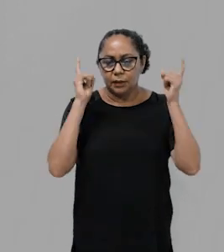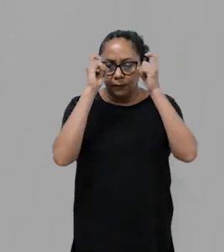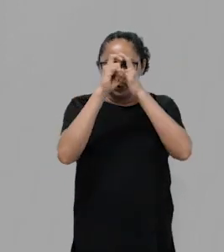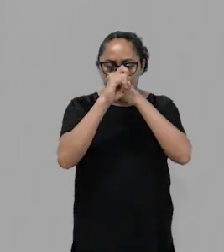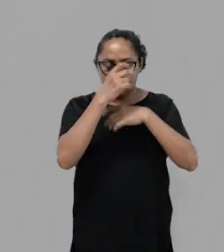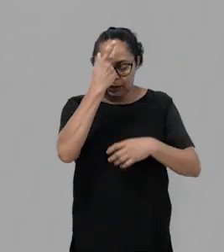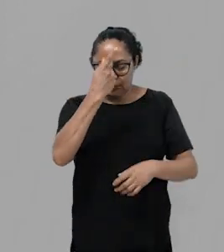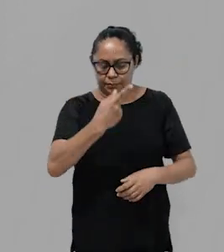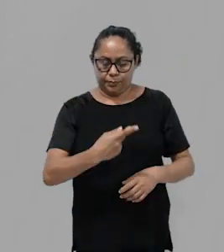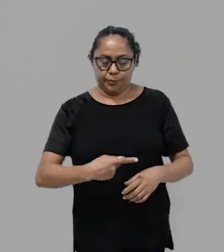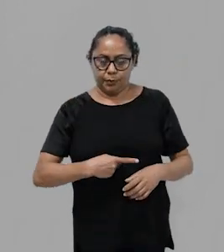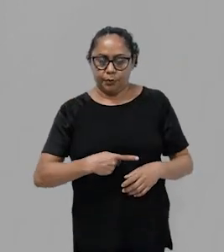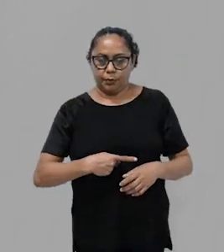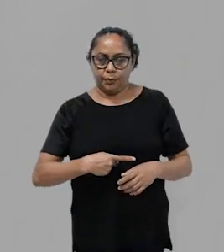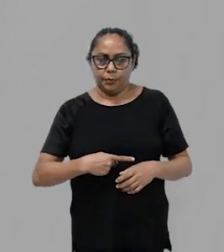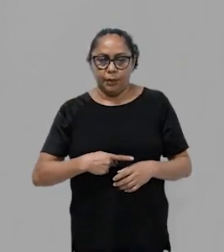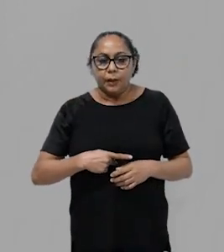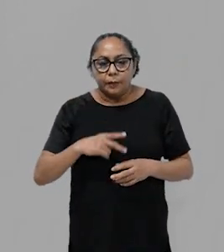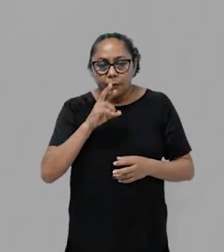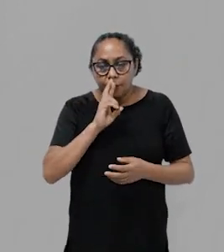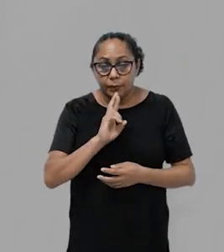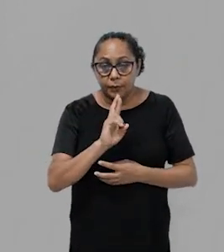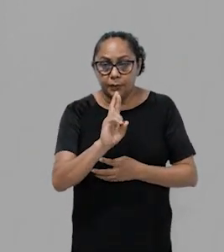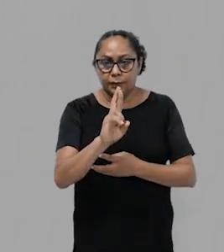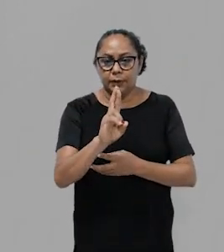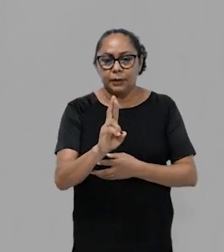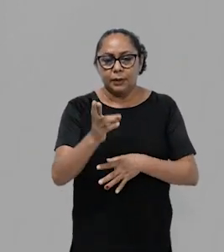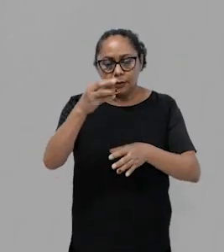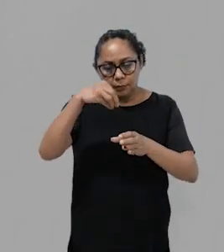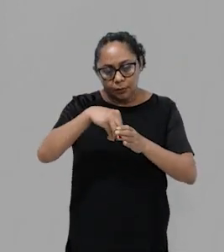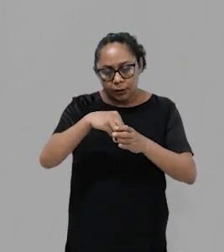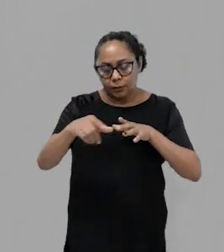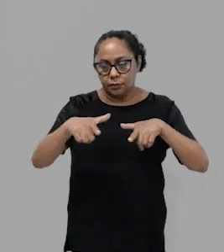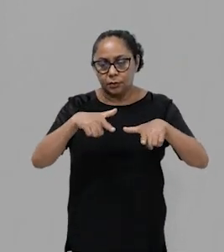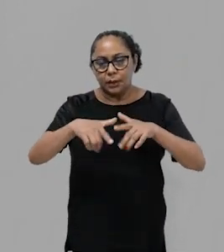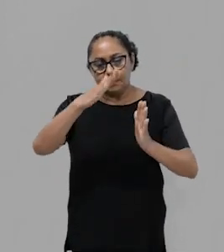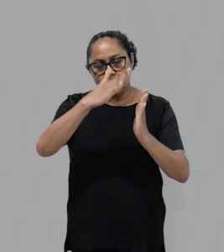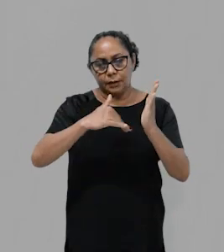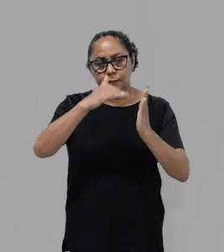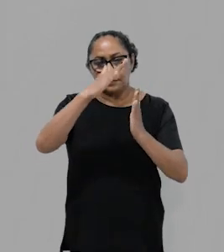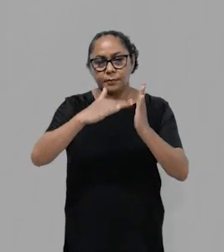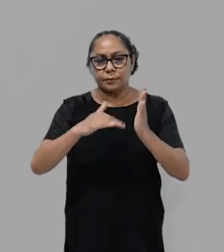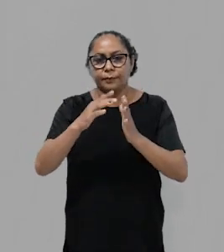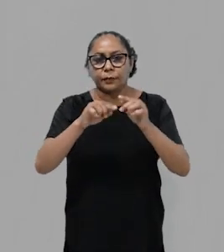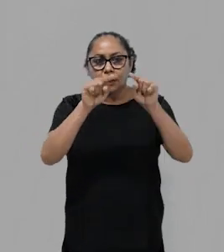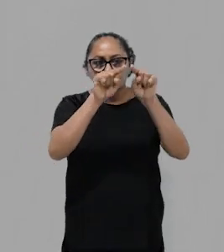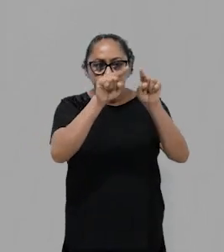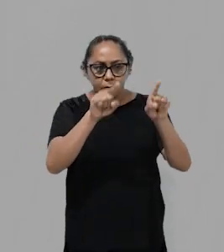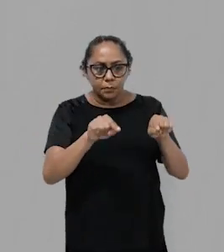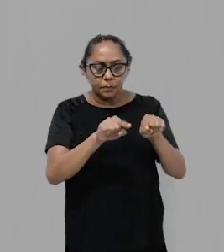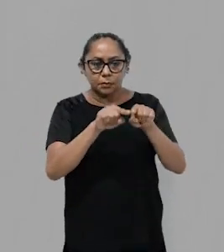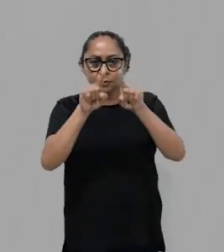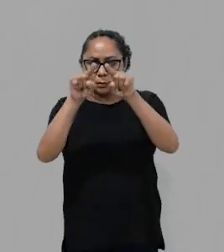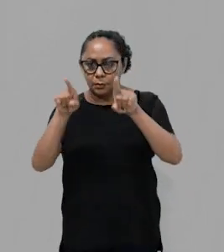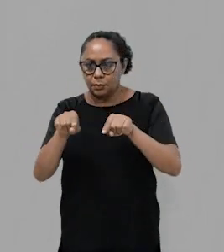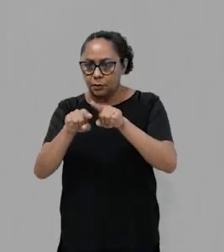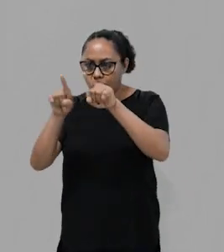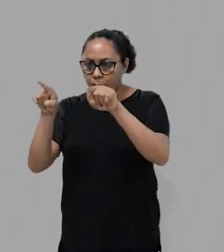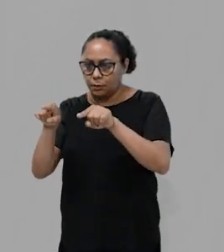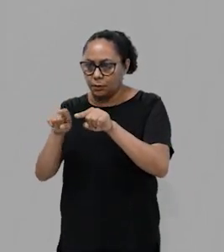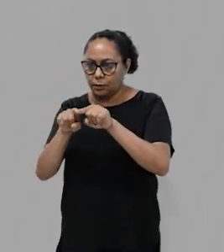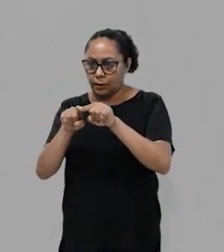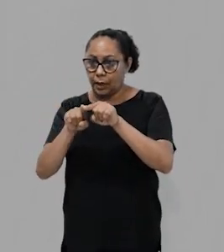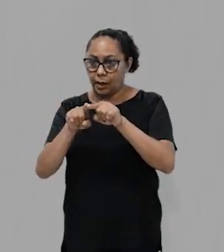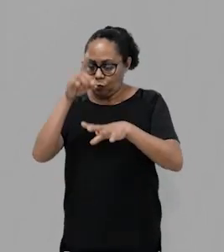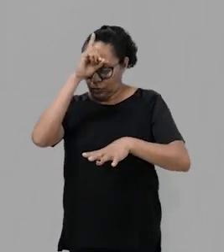no trato foi refletida na obra. A obra dele tem uma coisa interessante, que é justamente geometrização da figura humana.